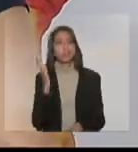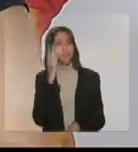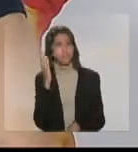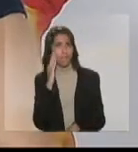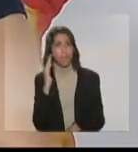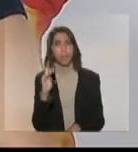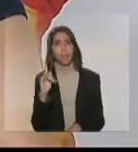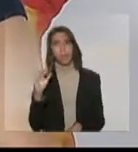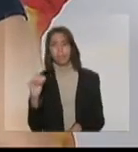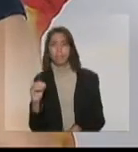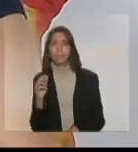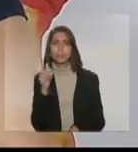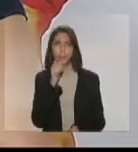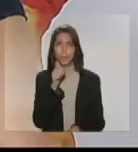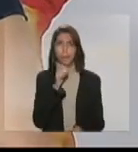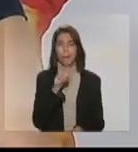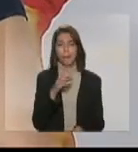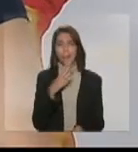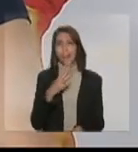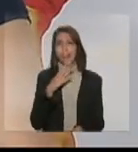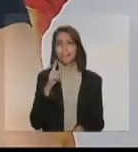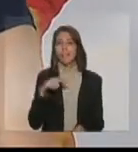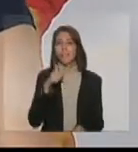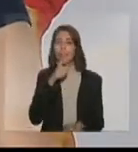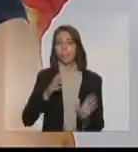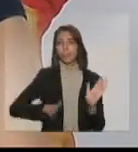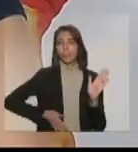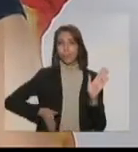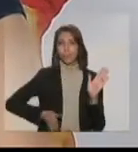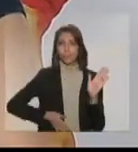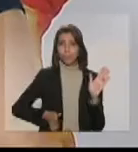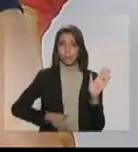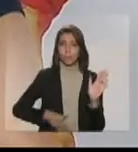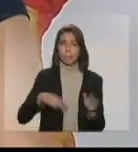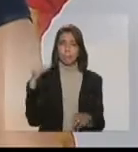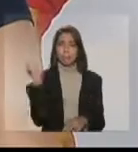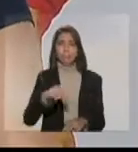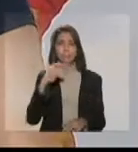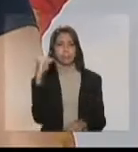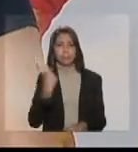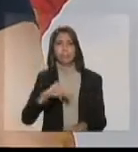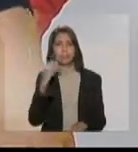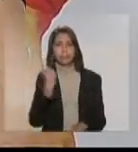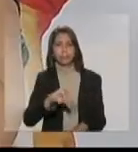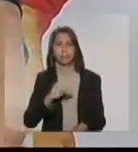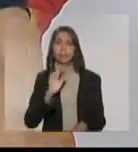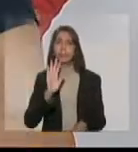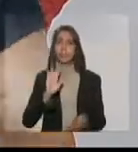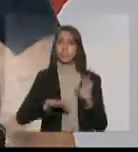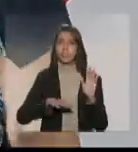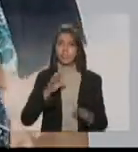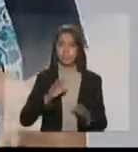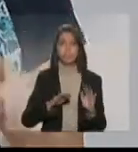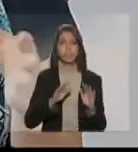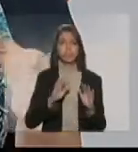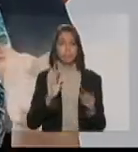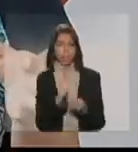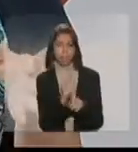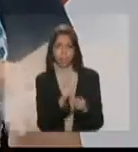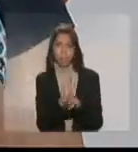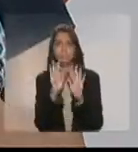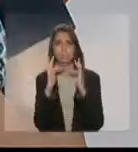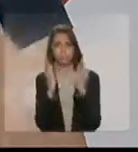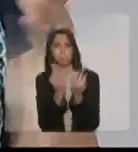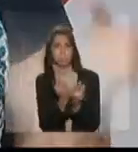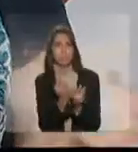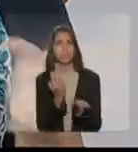obviamente existe a mulher que conhecemos julgamento com mulher de bandido né ela apanha a gente às vezes ela tem uma estrutura de ajuda